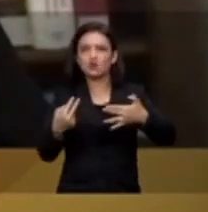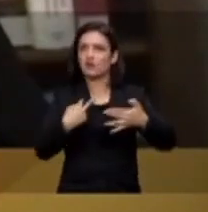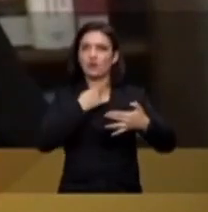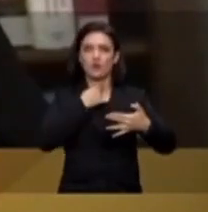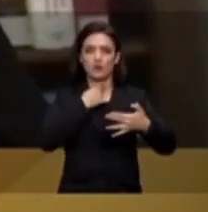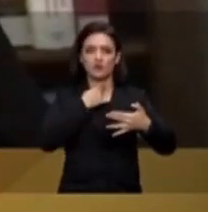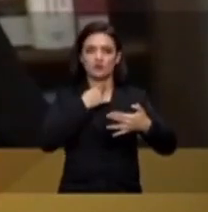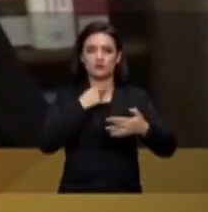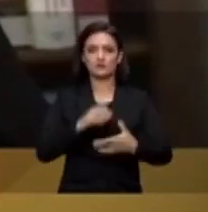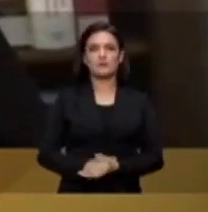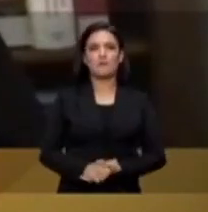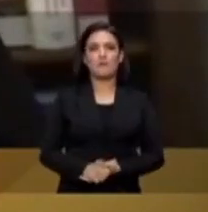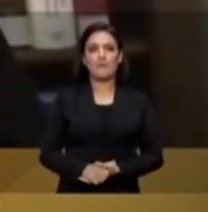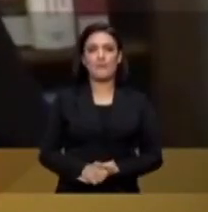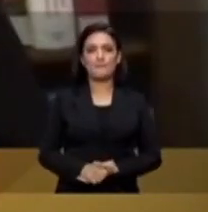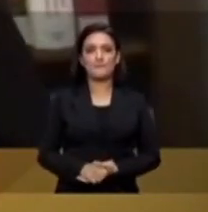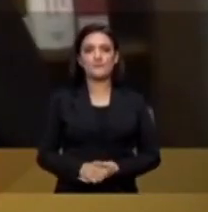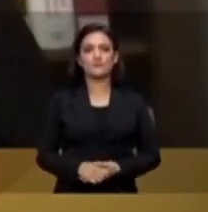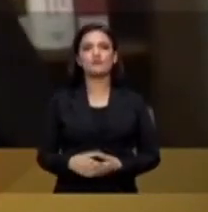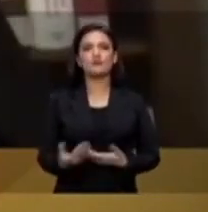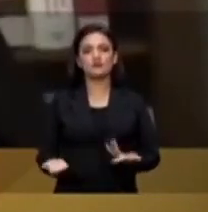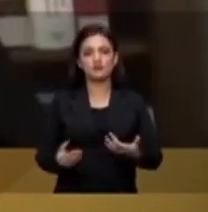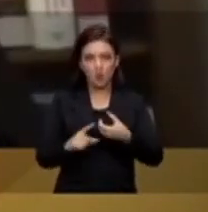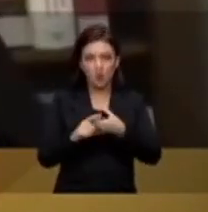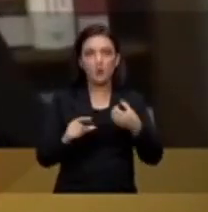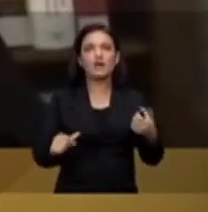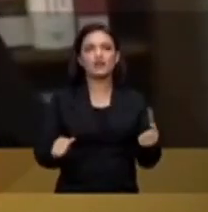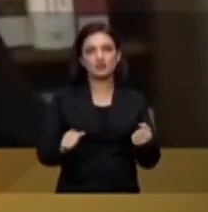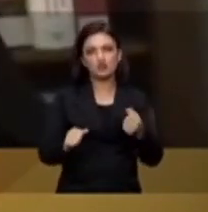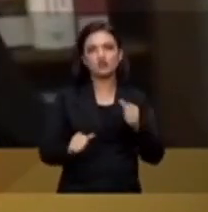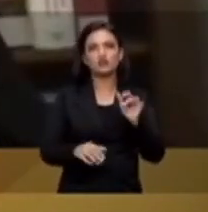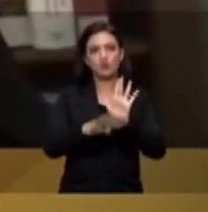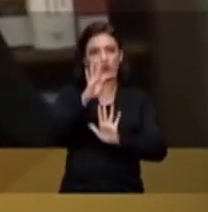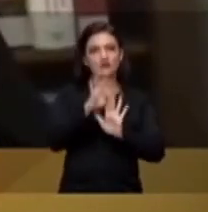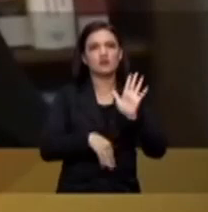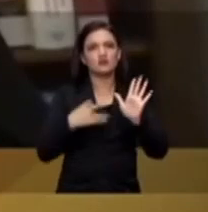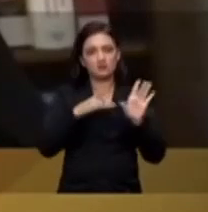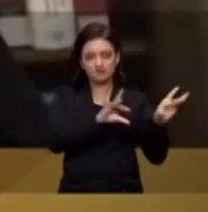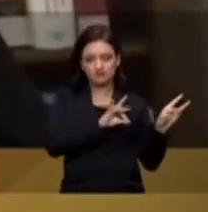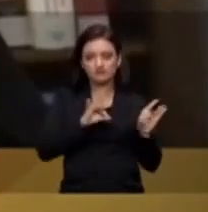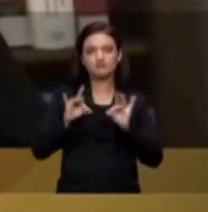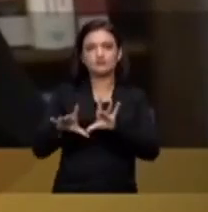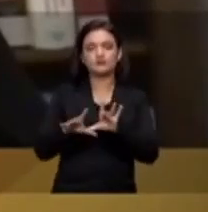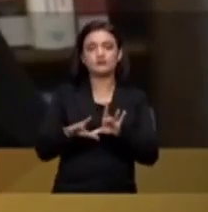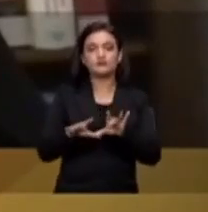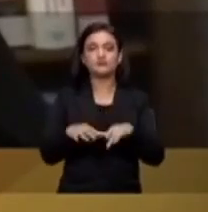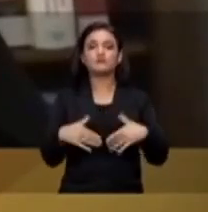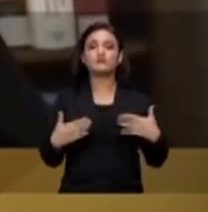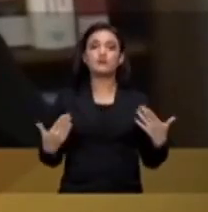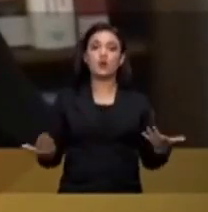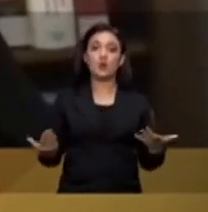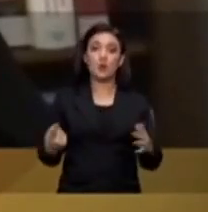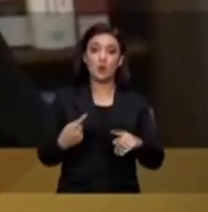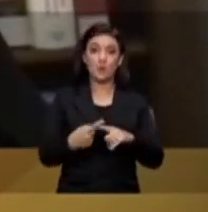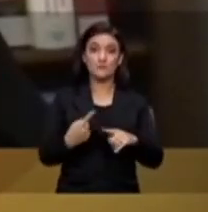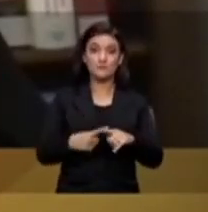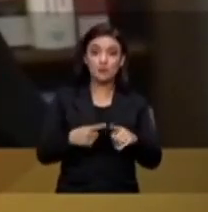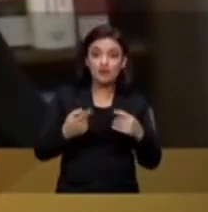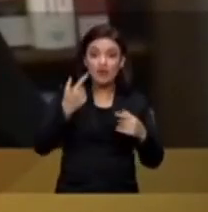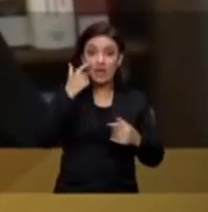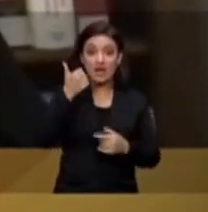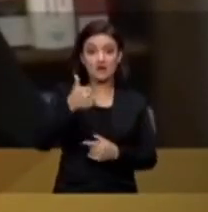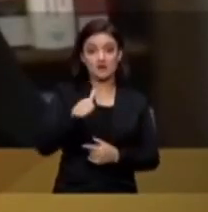Então, transcrevo aqui o artigo do nosso regimento e digo sim, porque o caso sob